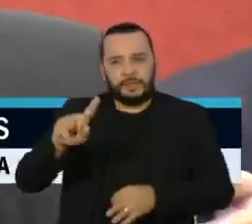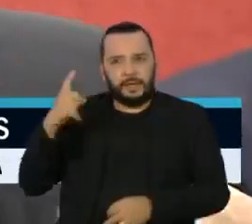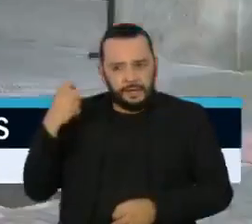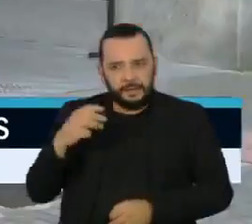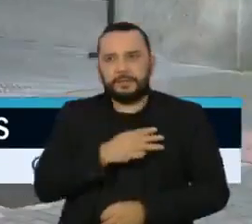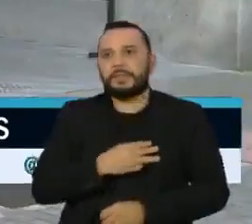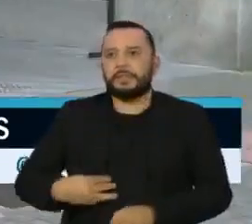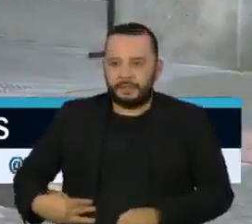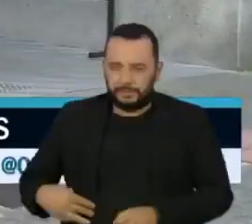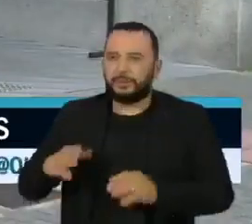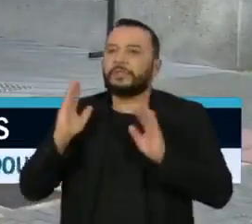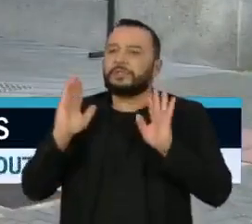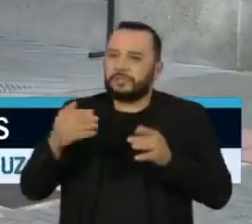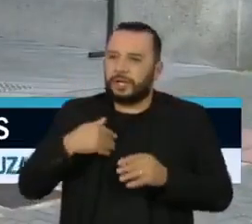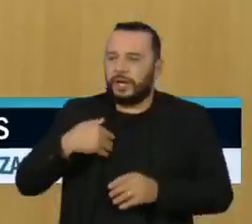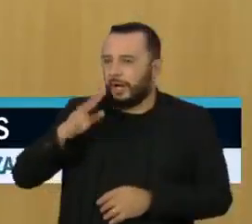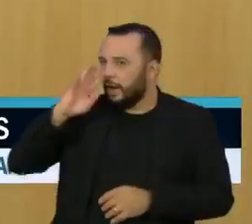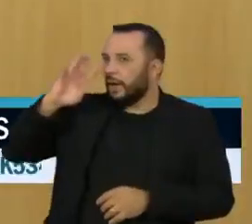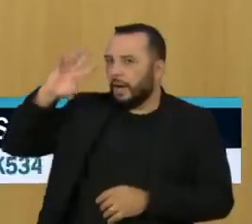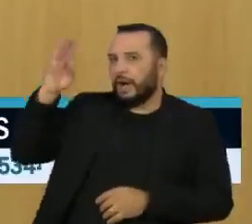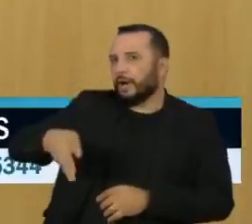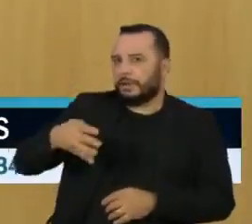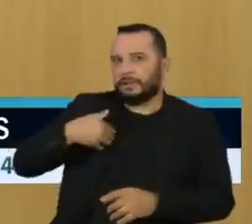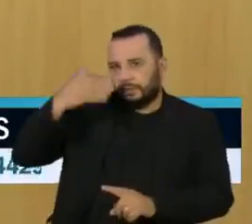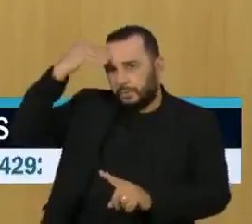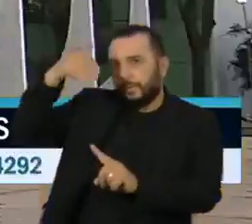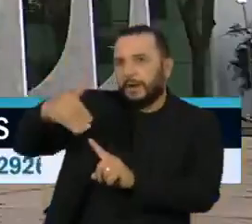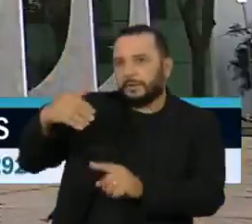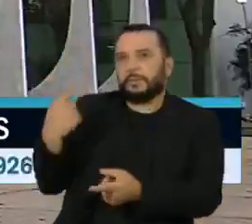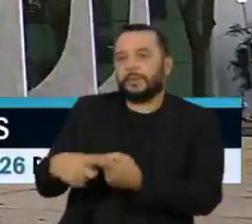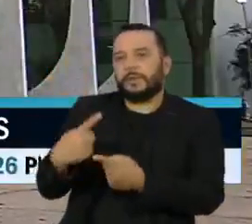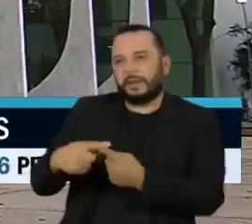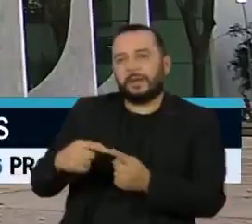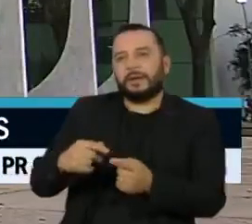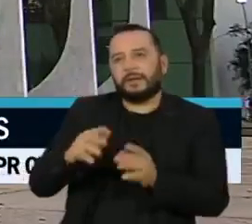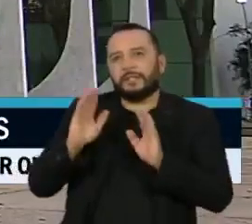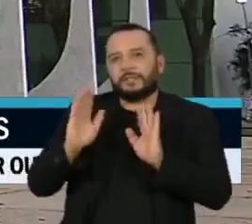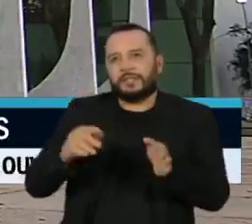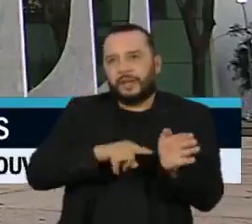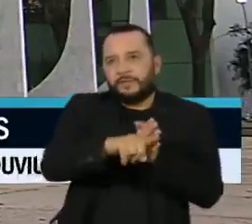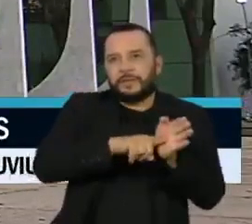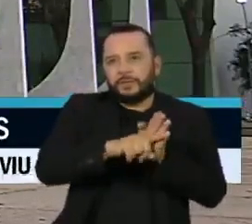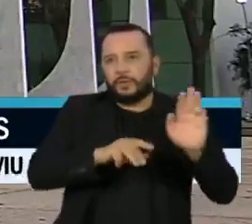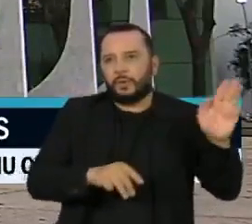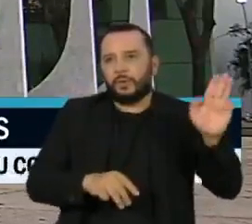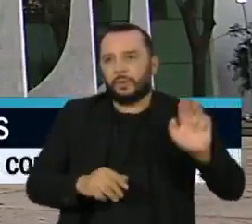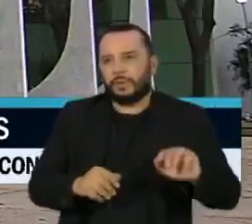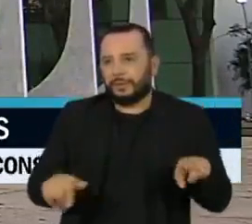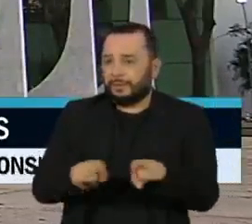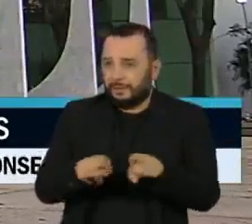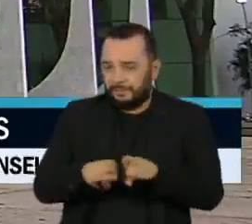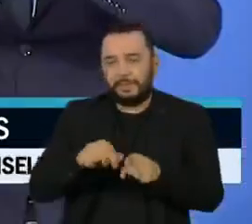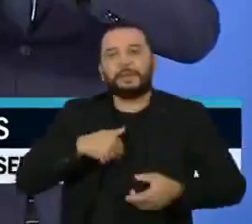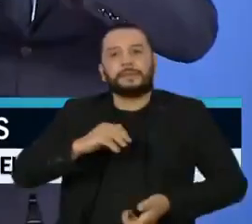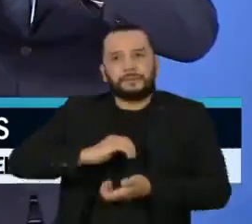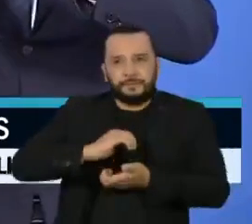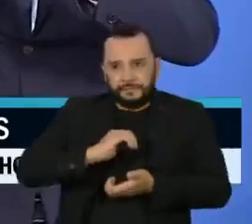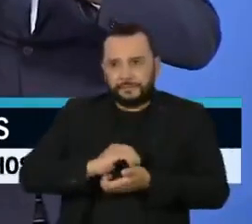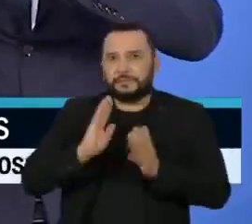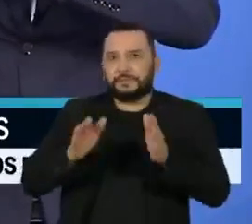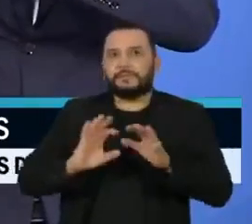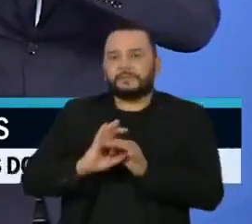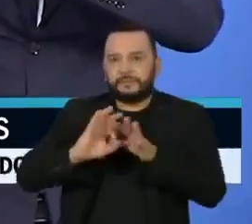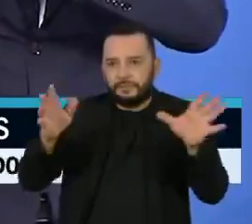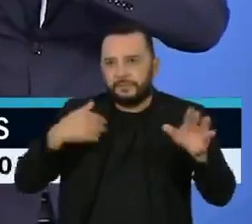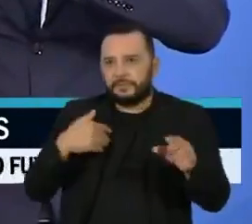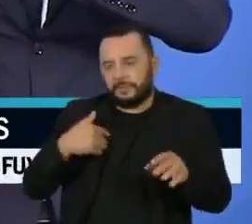Moro foi condenado, suspeito na atuação relacionada ao ex-presidente. Recentemente, o Supremo autorizou uma ação policial contra o ex-ministro